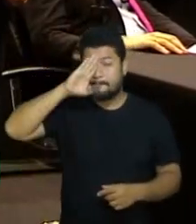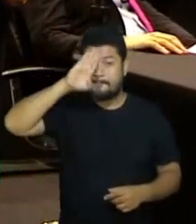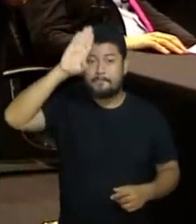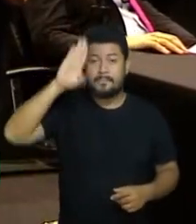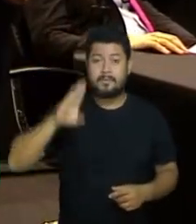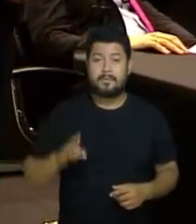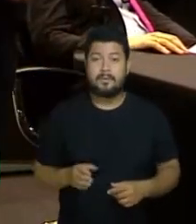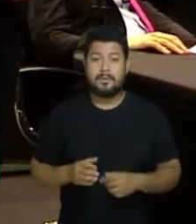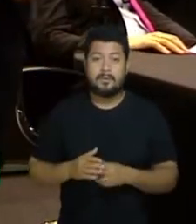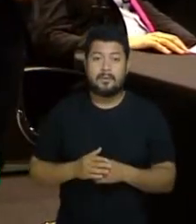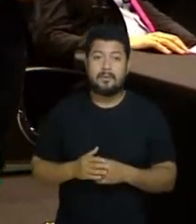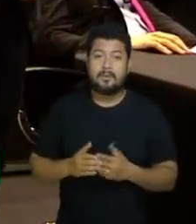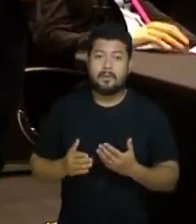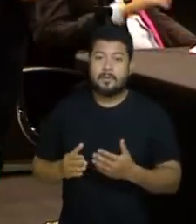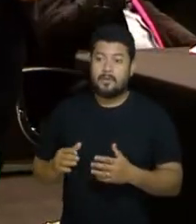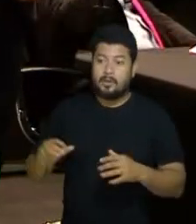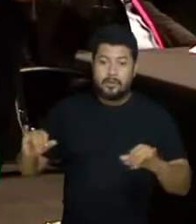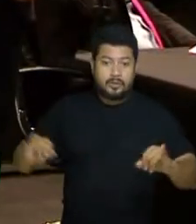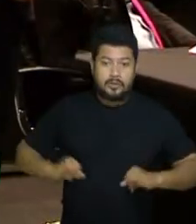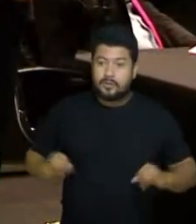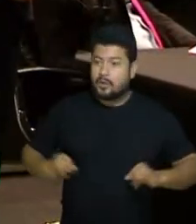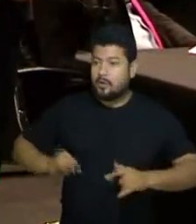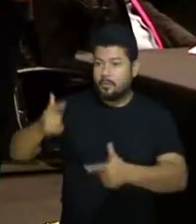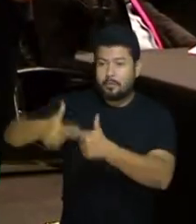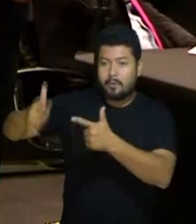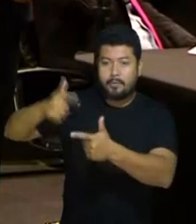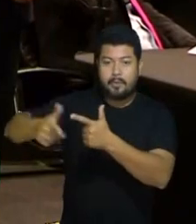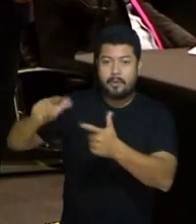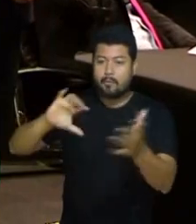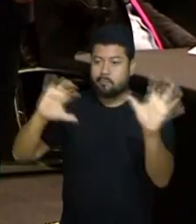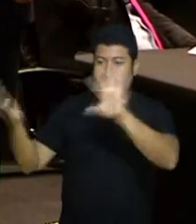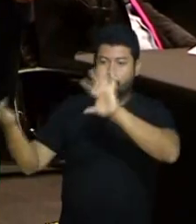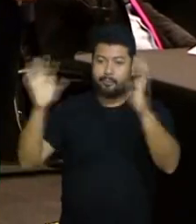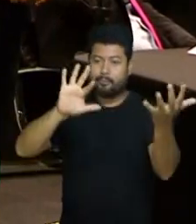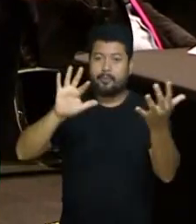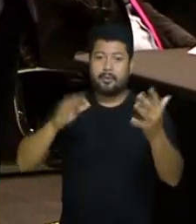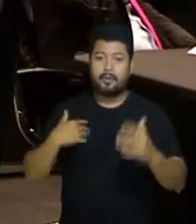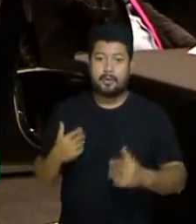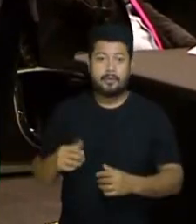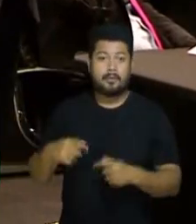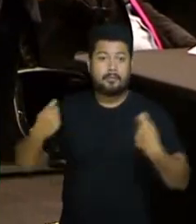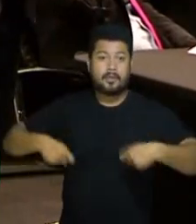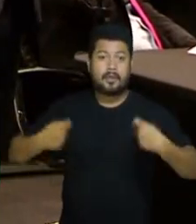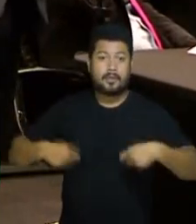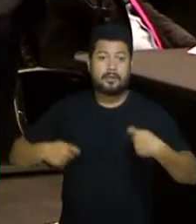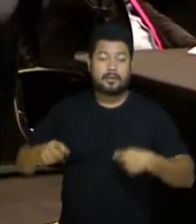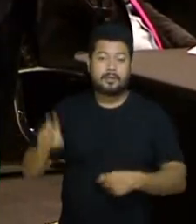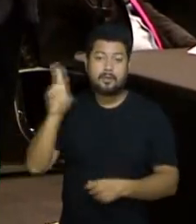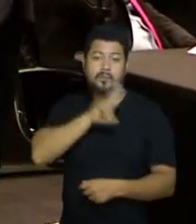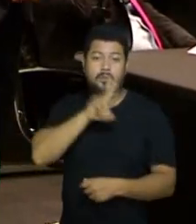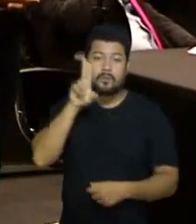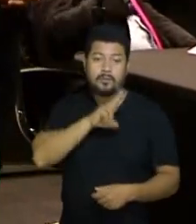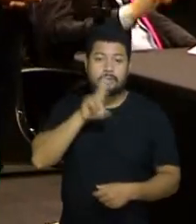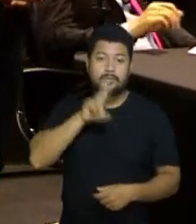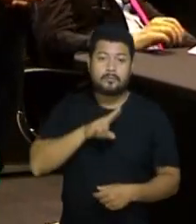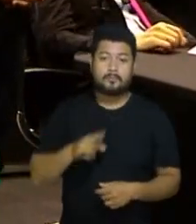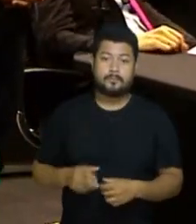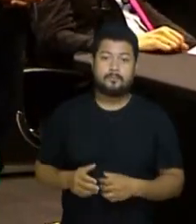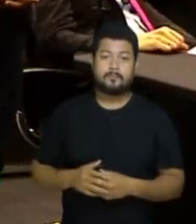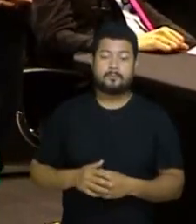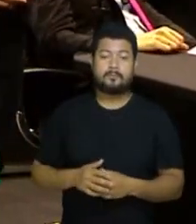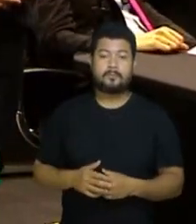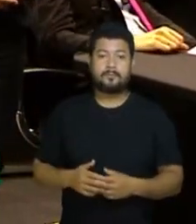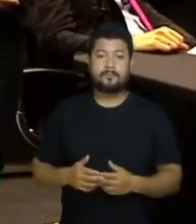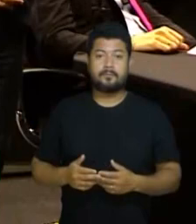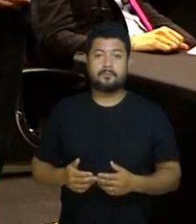sofre com fenômeno climático em seu município, ele necessita de urgência, de pressa, de velocidade. Então, com certeza, essa PEC será de grande valia para o